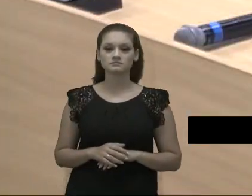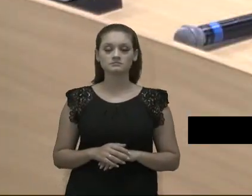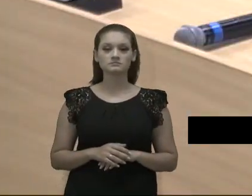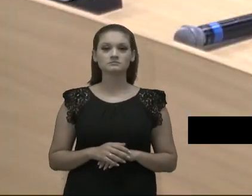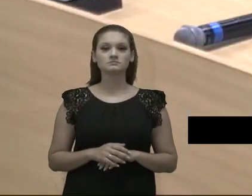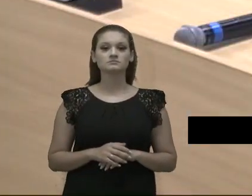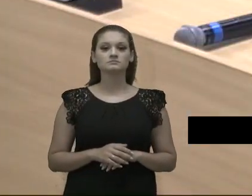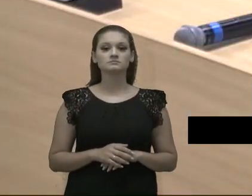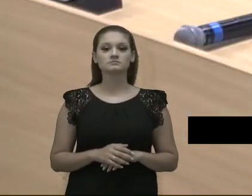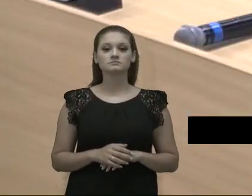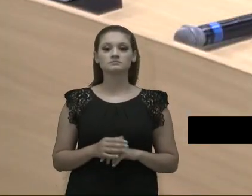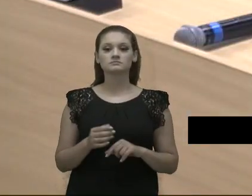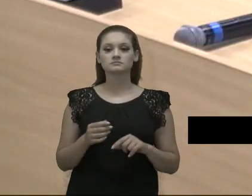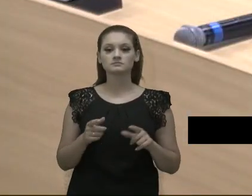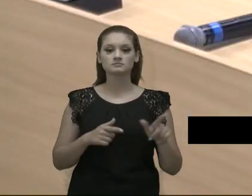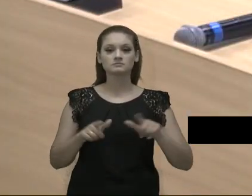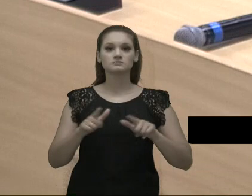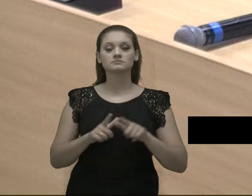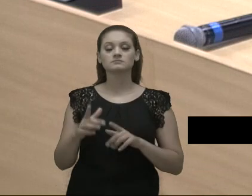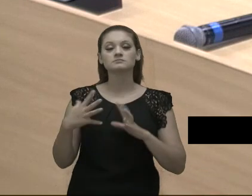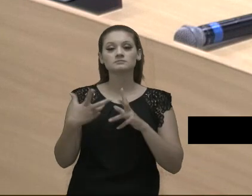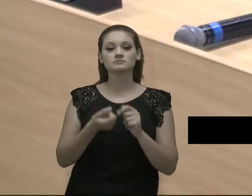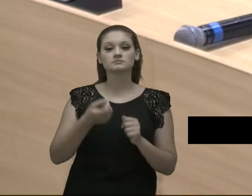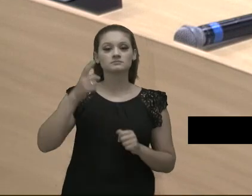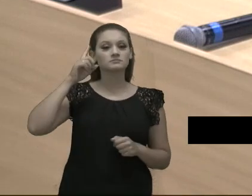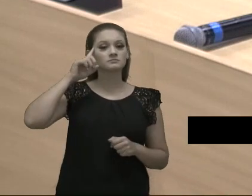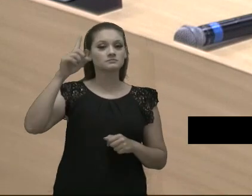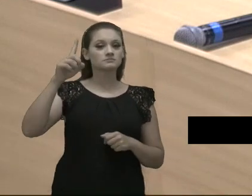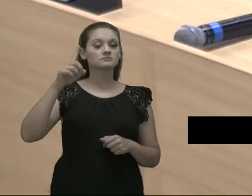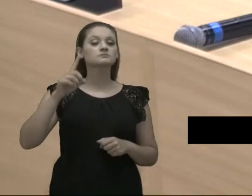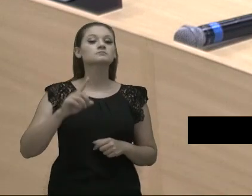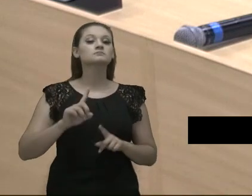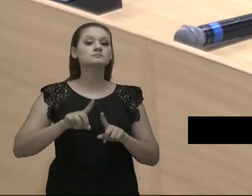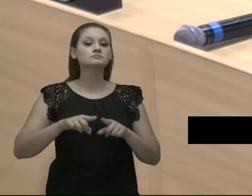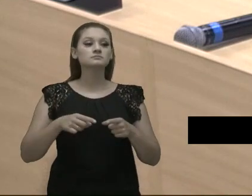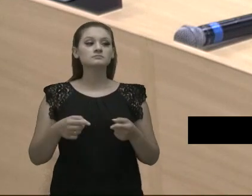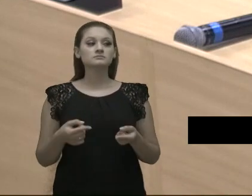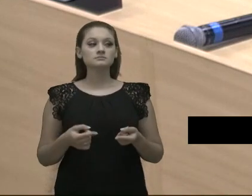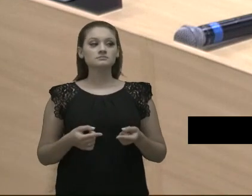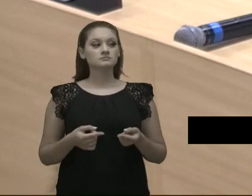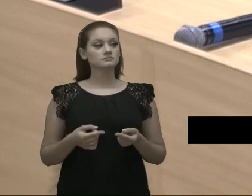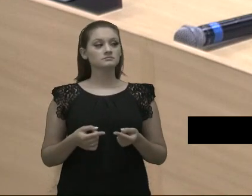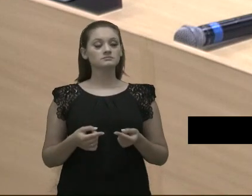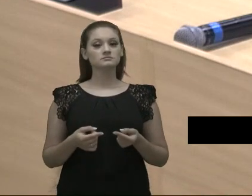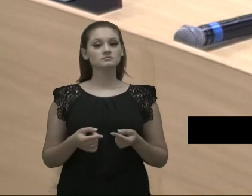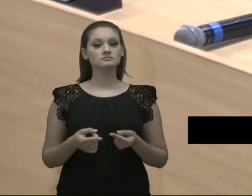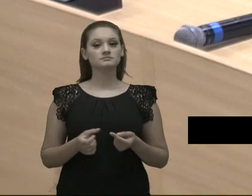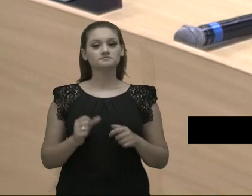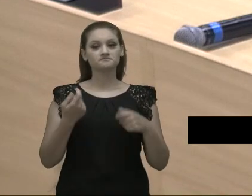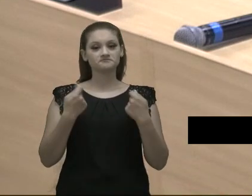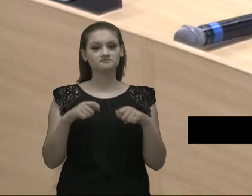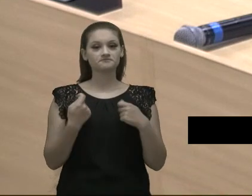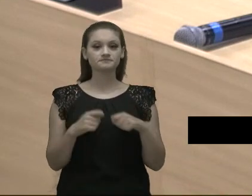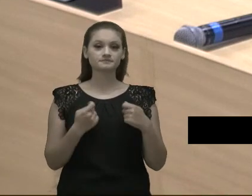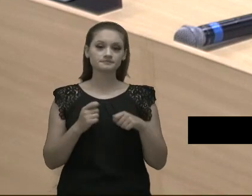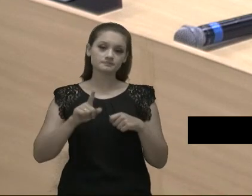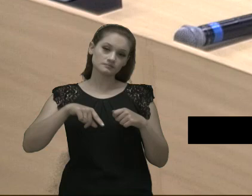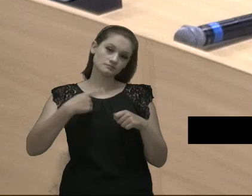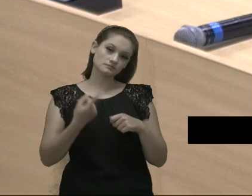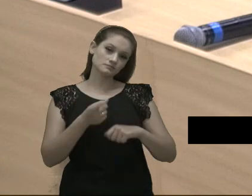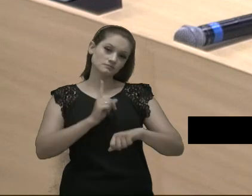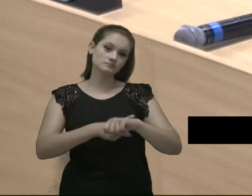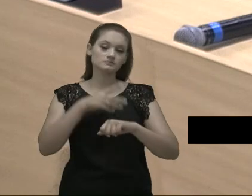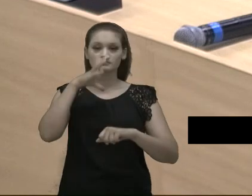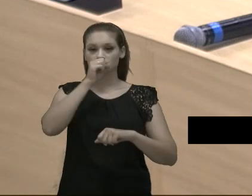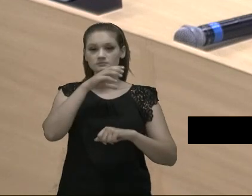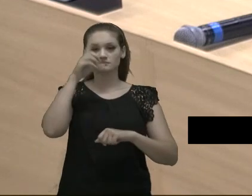Eu trabalho, assim, todos os dias, né? Porém, se precisar em outro horário, finais de